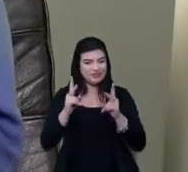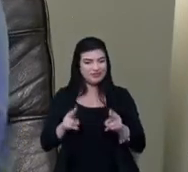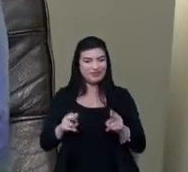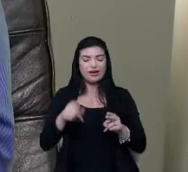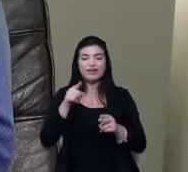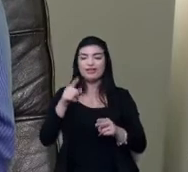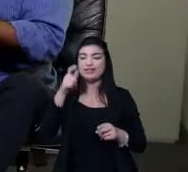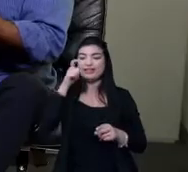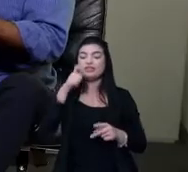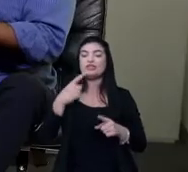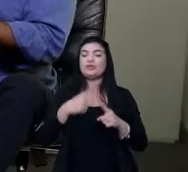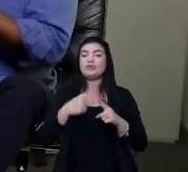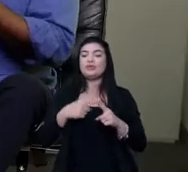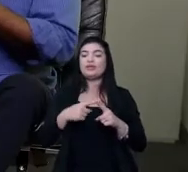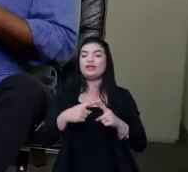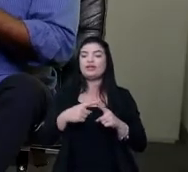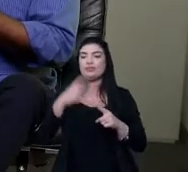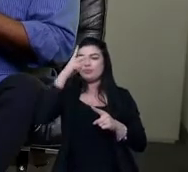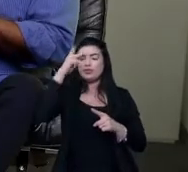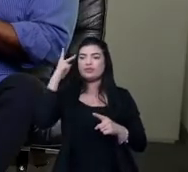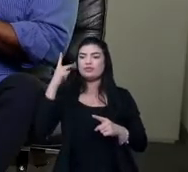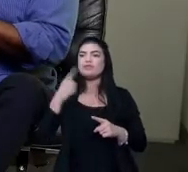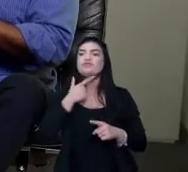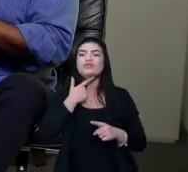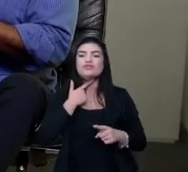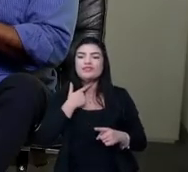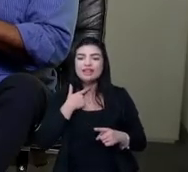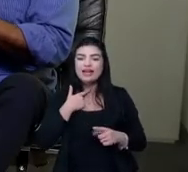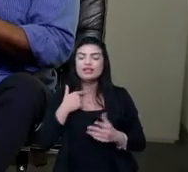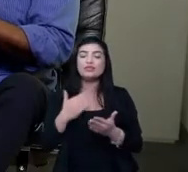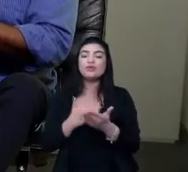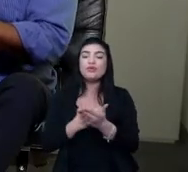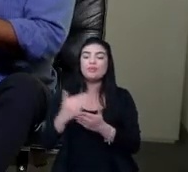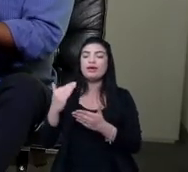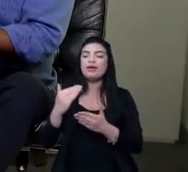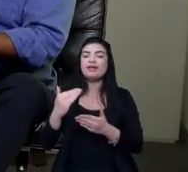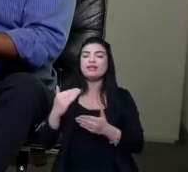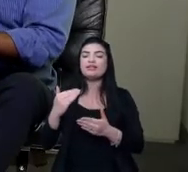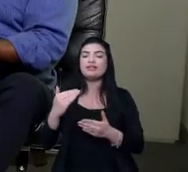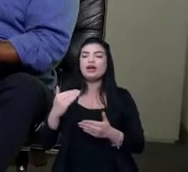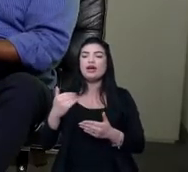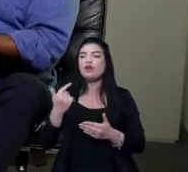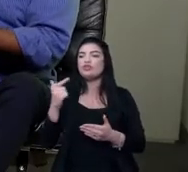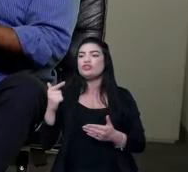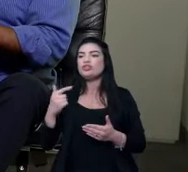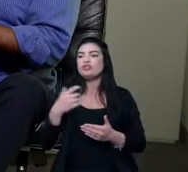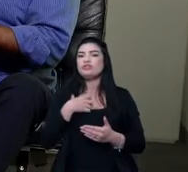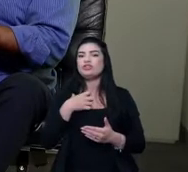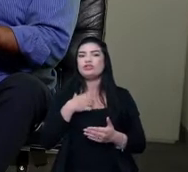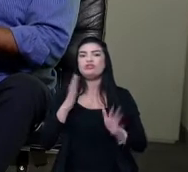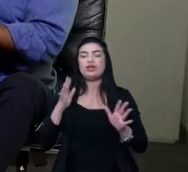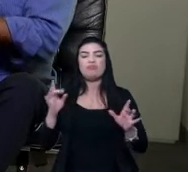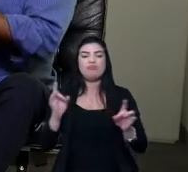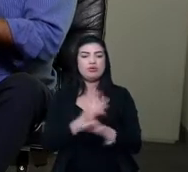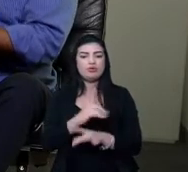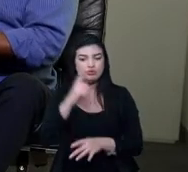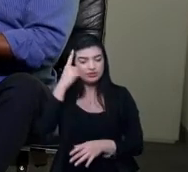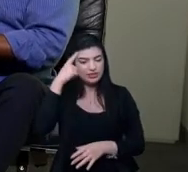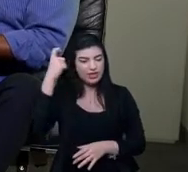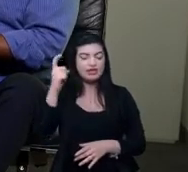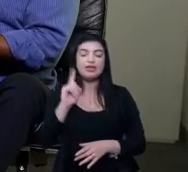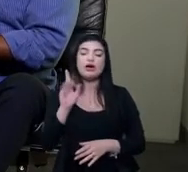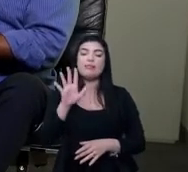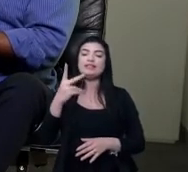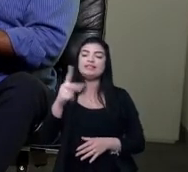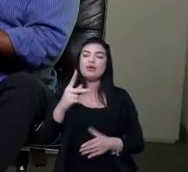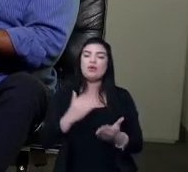tem, assim, esse impacto, porque, a princípio, na minha ideia, não tinha muito essa coisa intencional. Mas eu acho que só de você trabalhar com